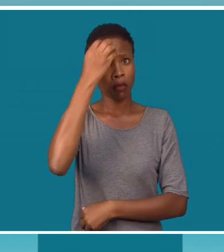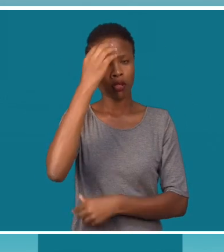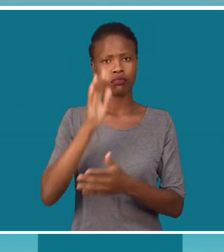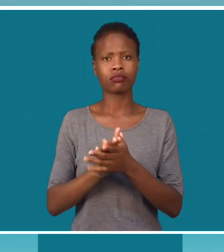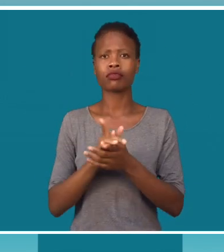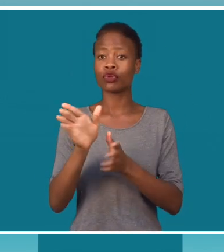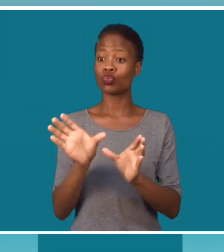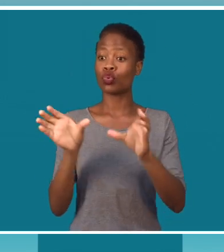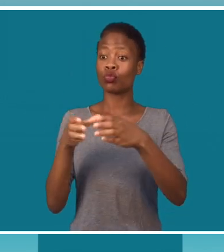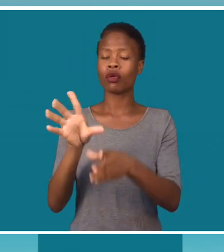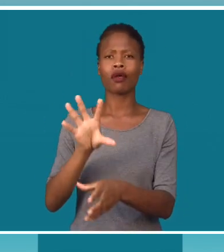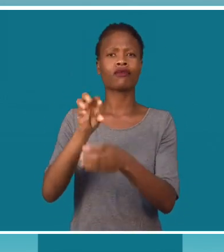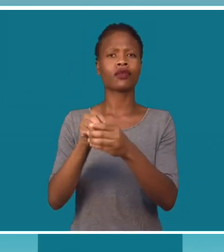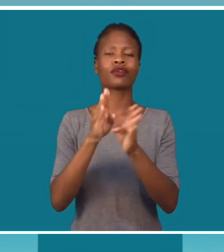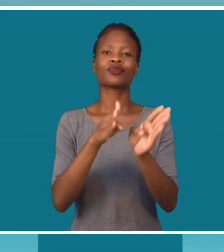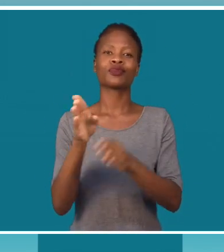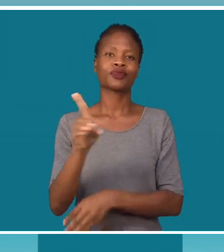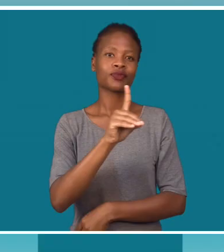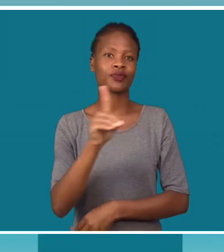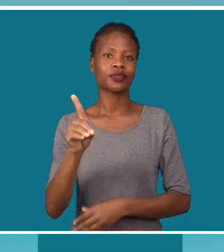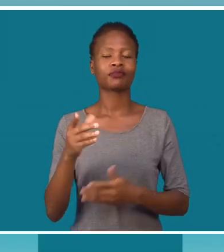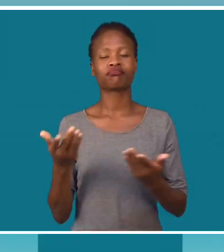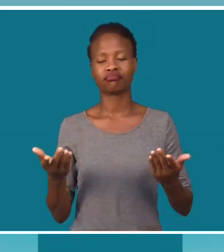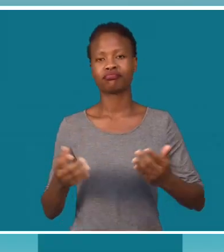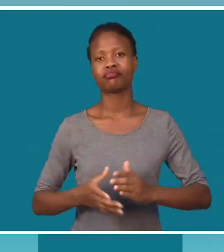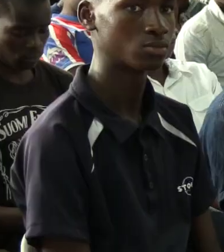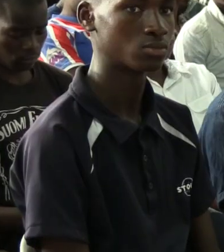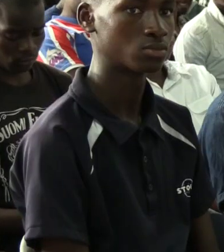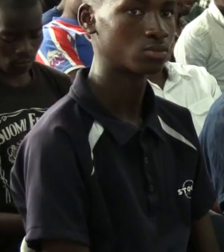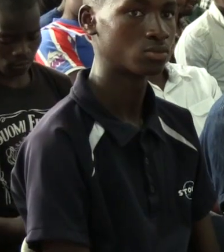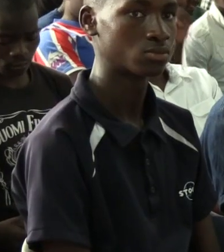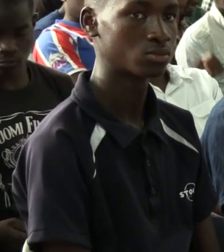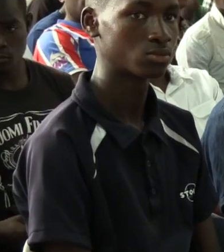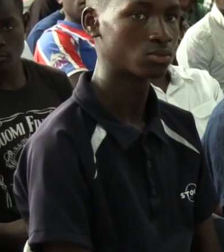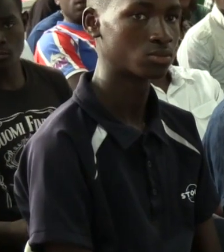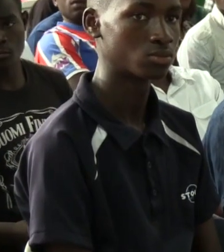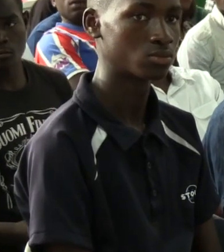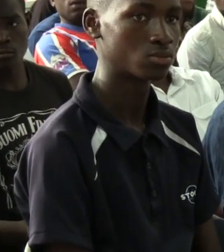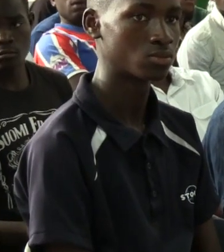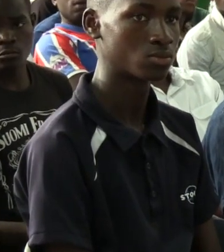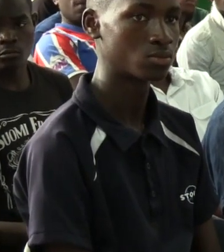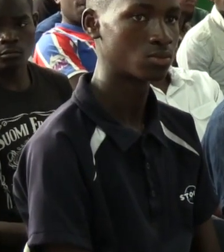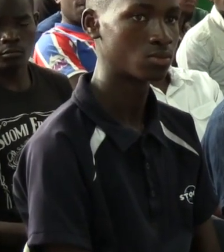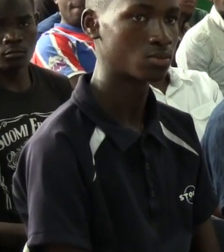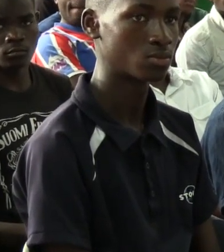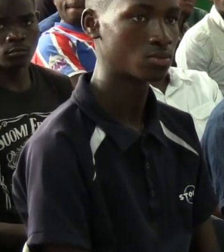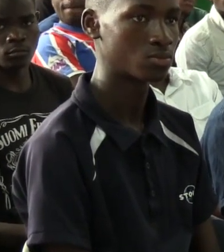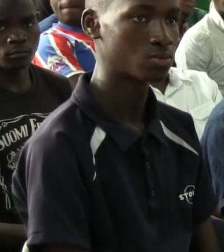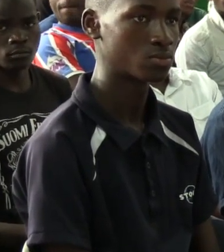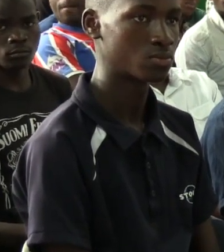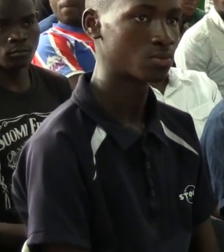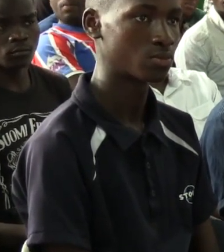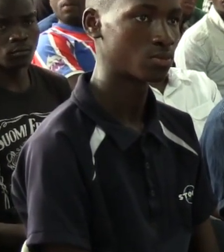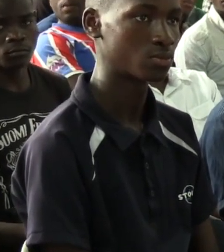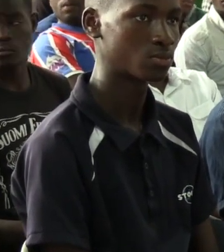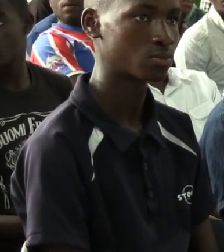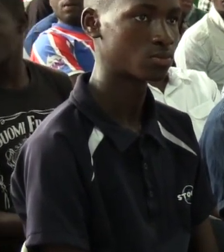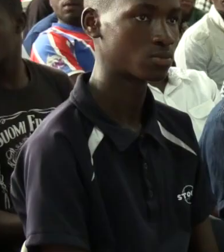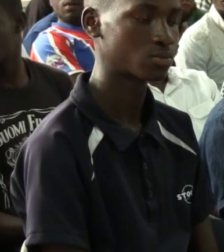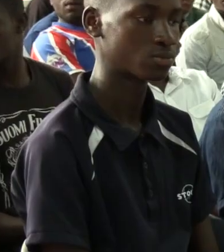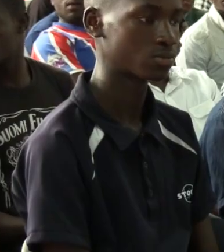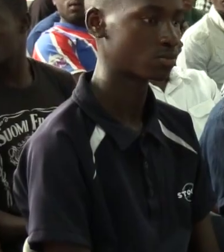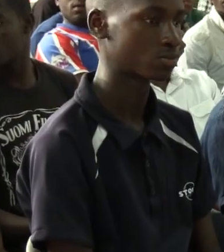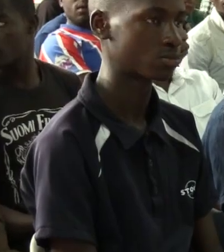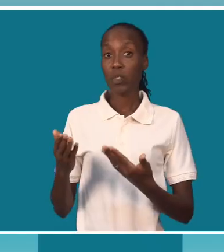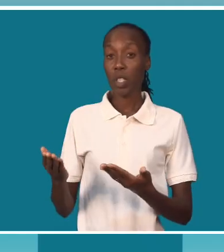em cursos profissionalizantes naquela parcela do país. Neste grupo, está prevista a inclusão de pessoas com